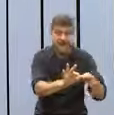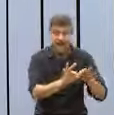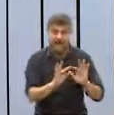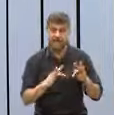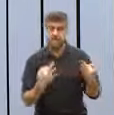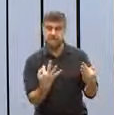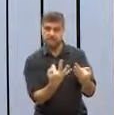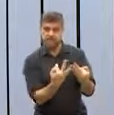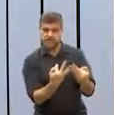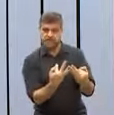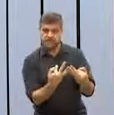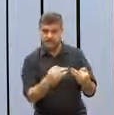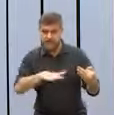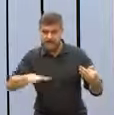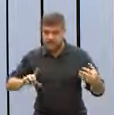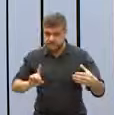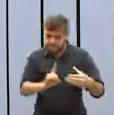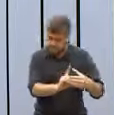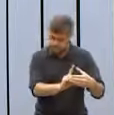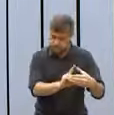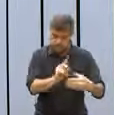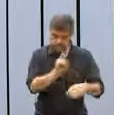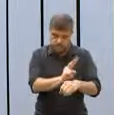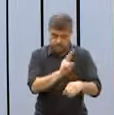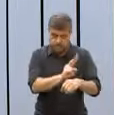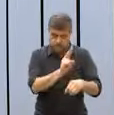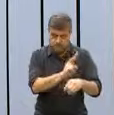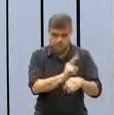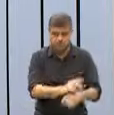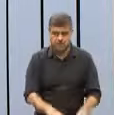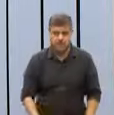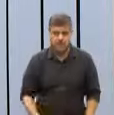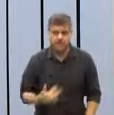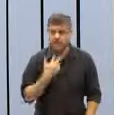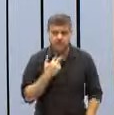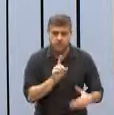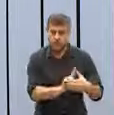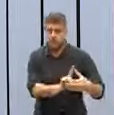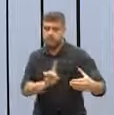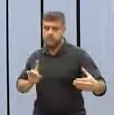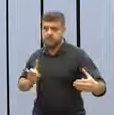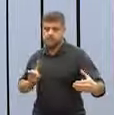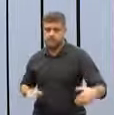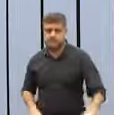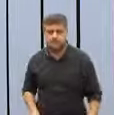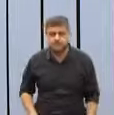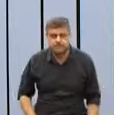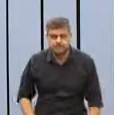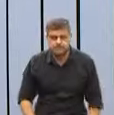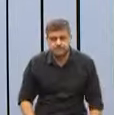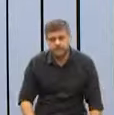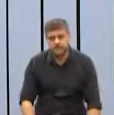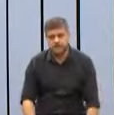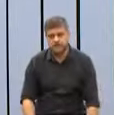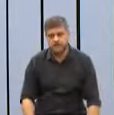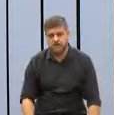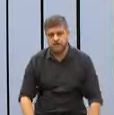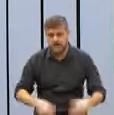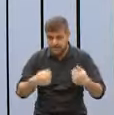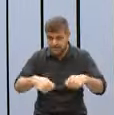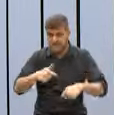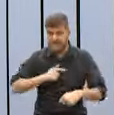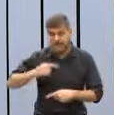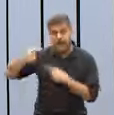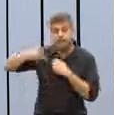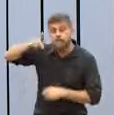criança e essa família de forma integral, atendê-la e tirar dessa situação de vulnerabilidade que eles se encontram,